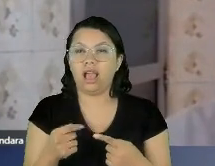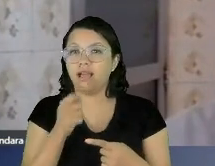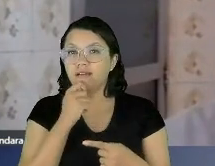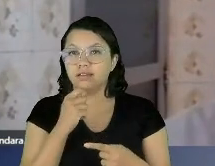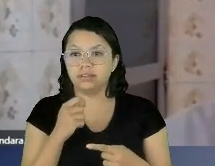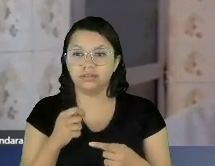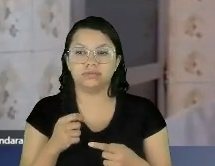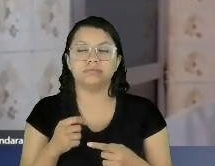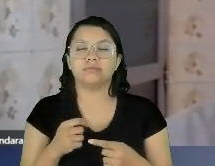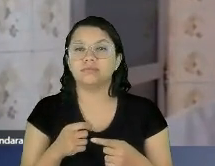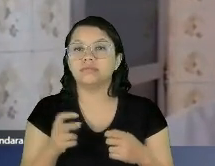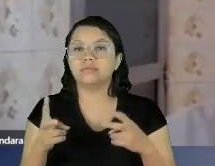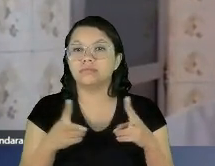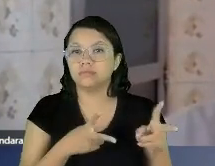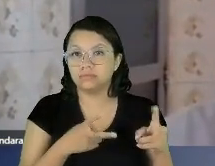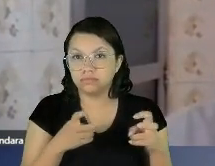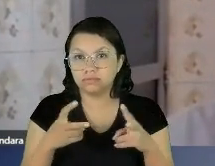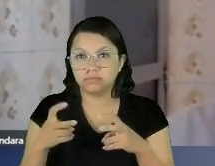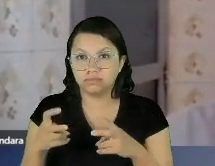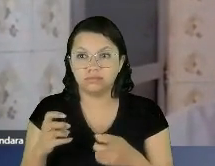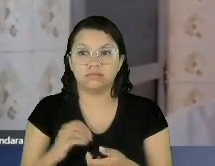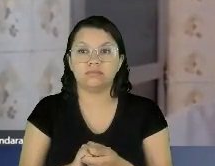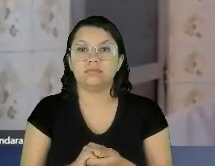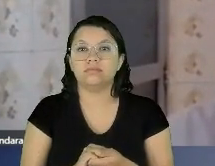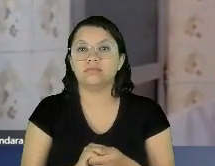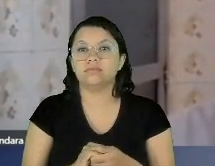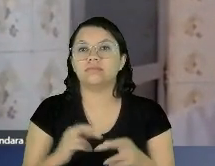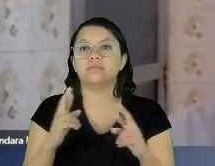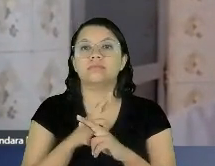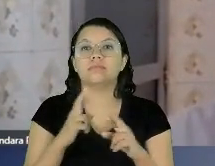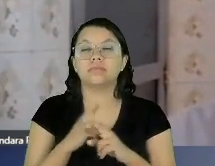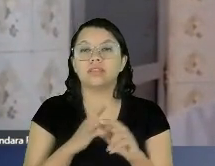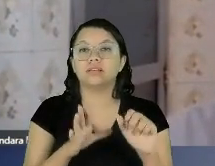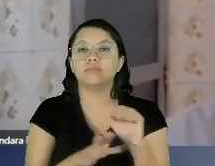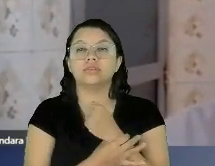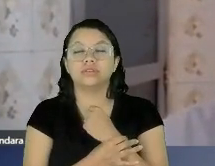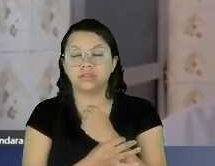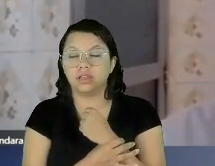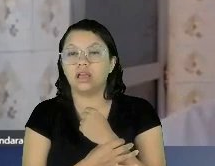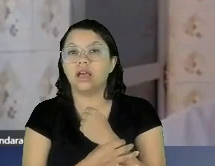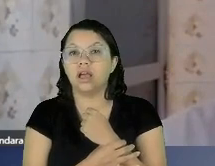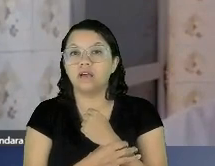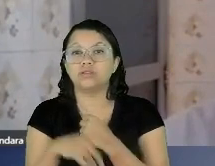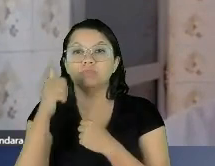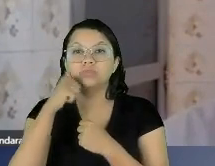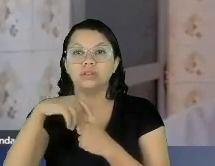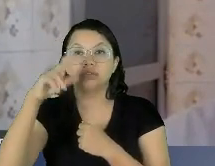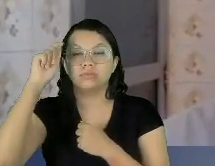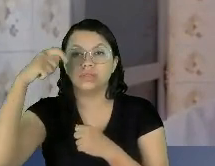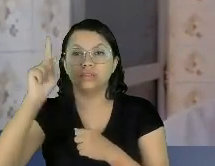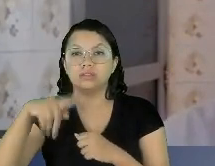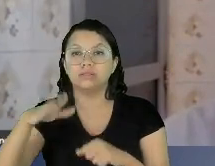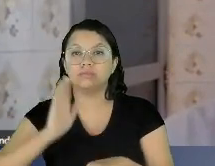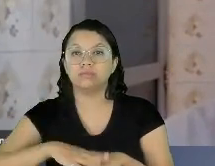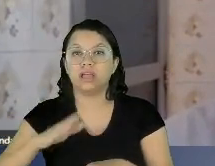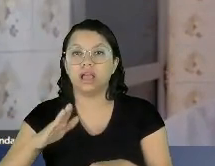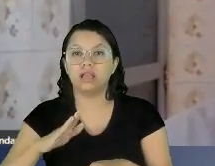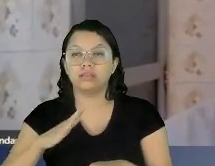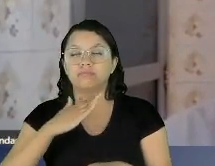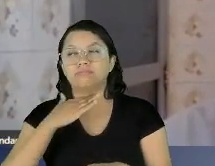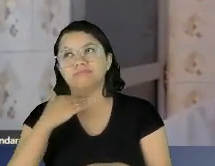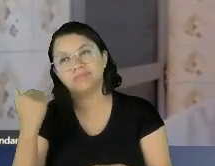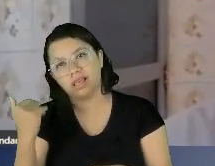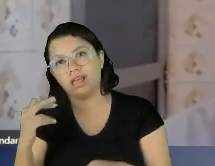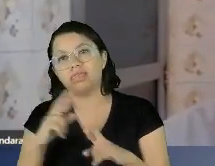gente verifica ainda alguns gargalos e desafios de aplicação, e um deles é na proteção insuficiente para mulheres negras, que são mais vítimas de feminicídio, por